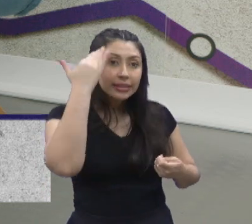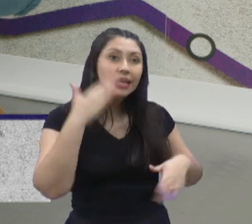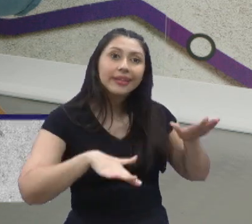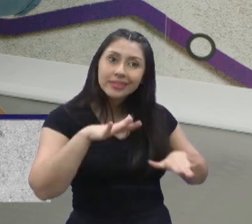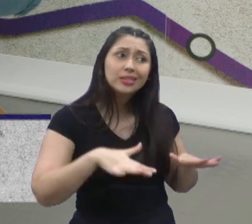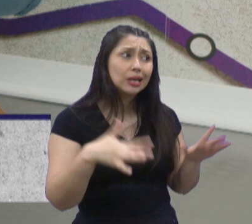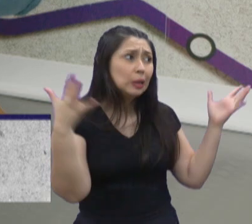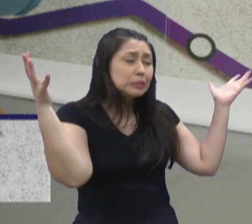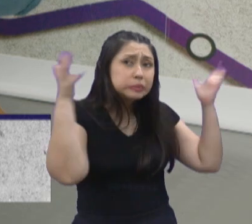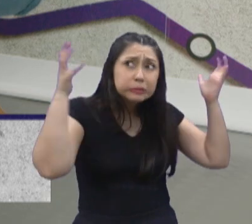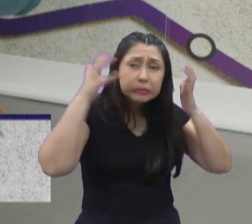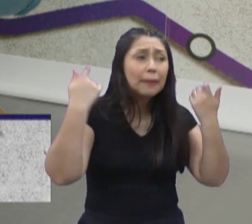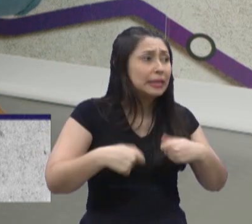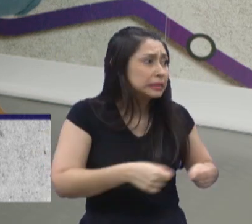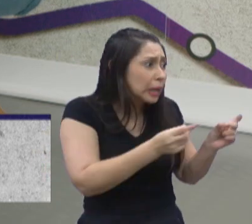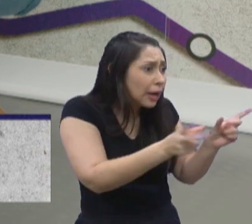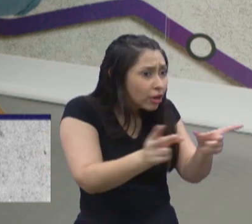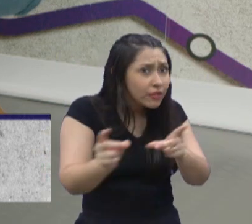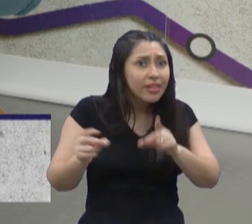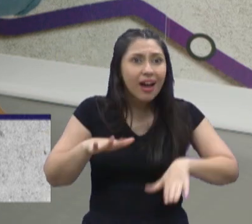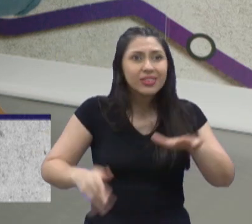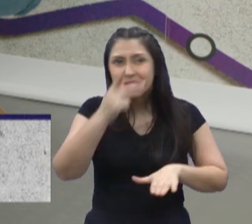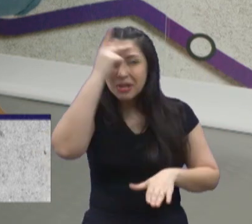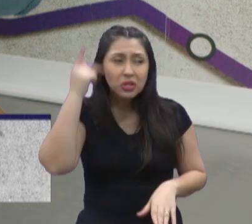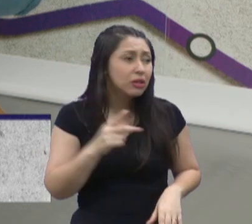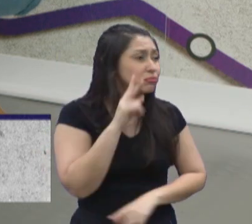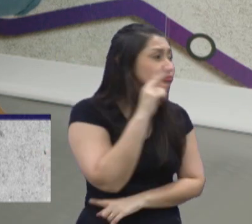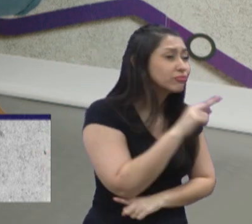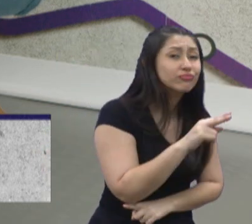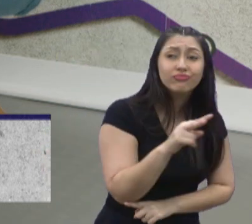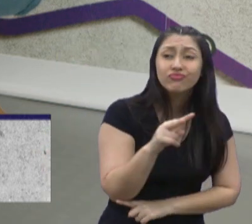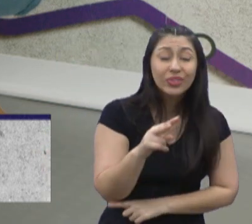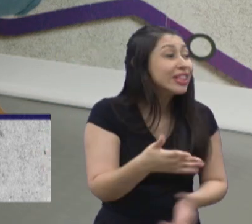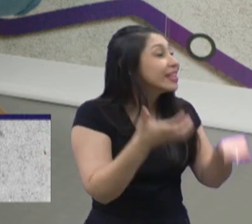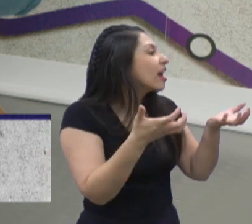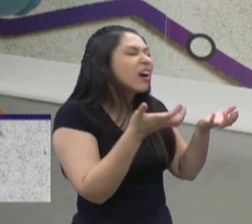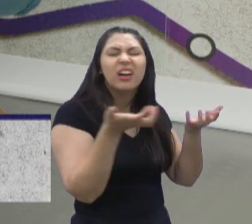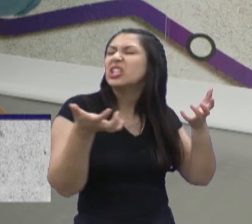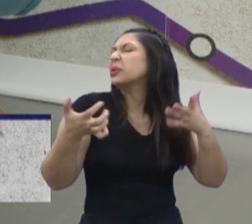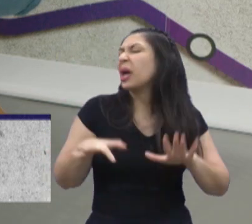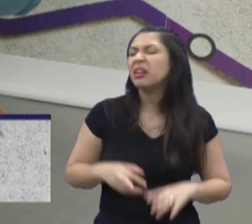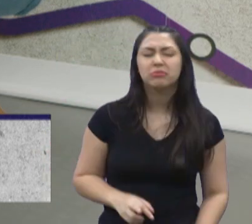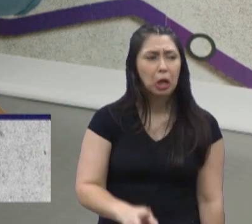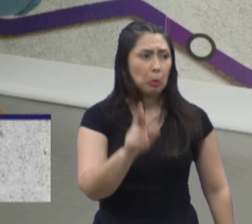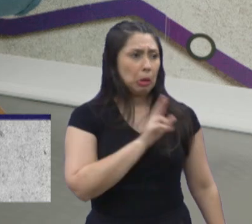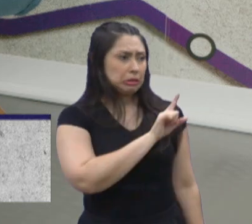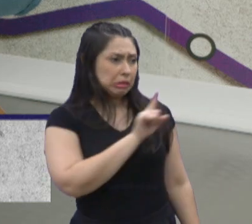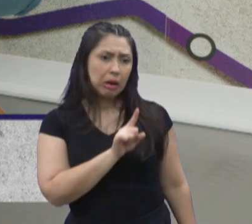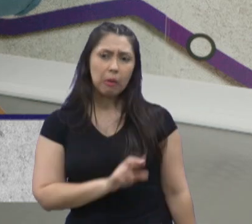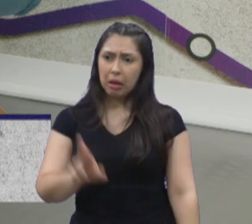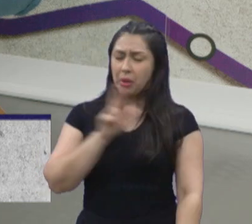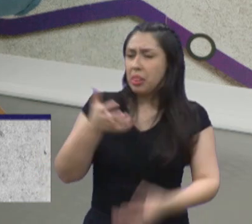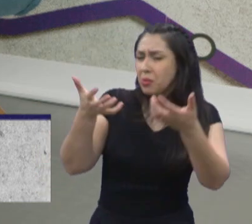né? Sim. A pessoa, vai lá, olha, e fala não, aí olha todo um monte de sapato e fala, não quero nenhum. Isso, é complicado, acontece,